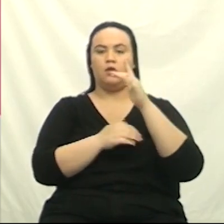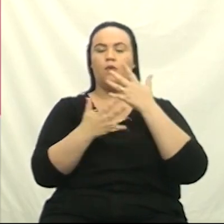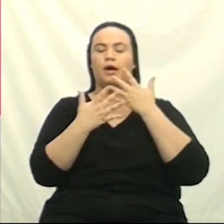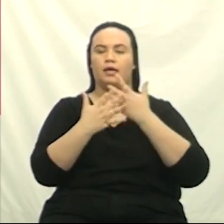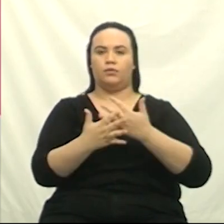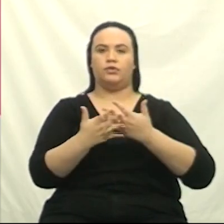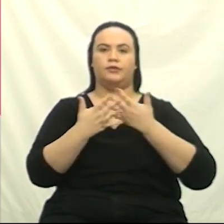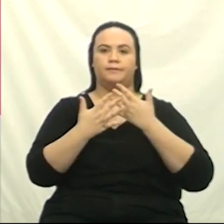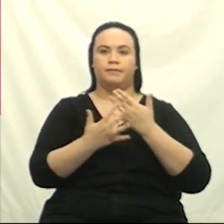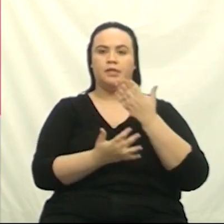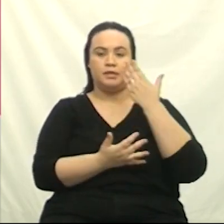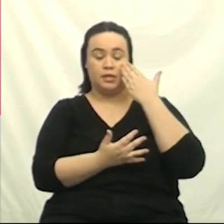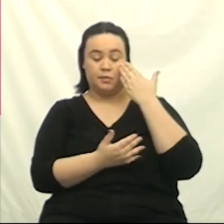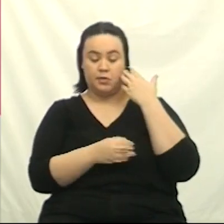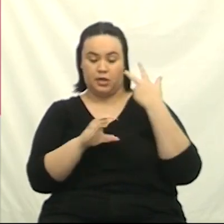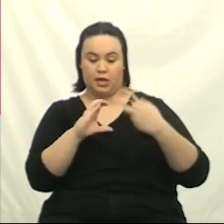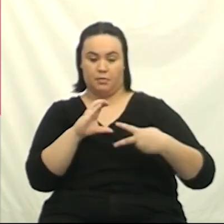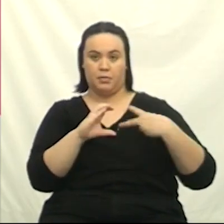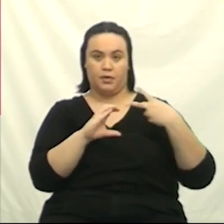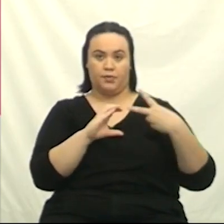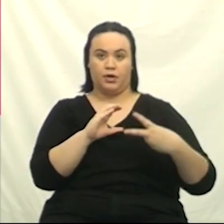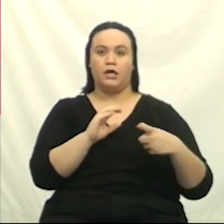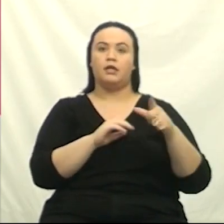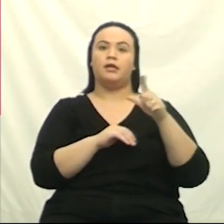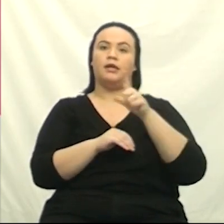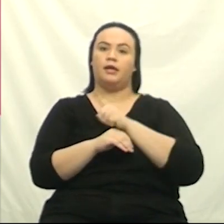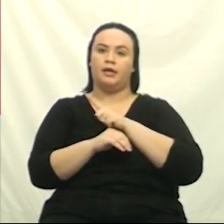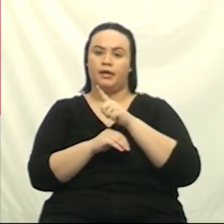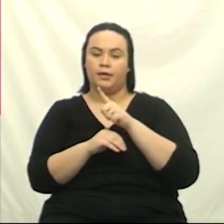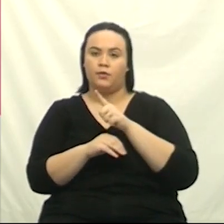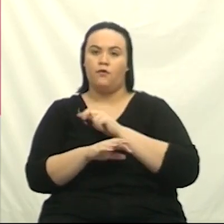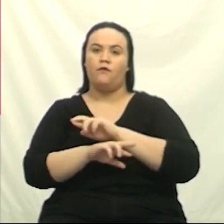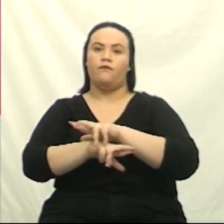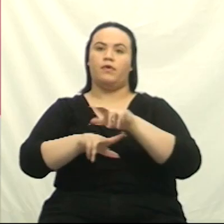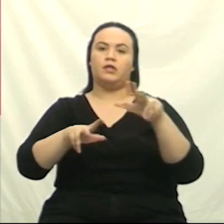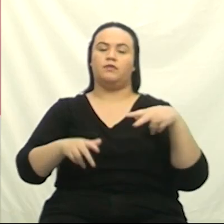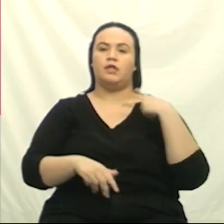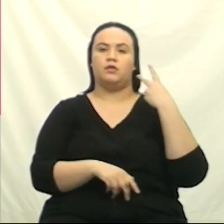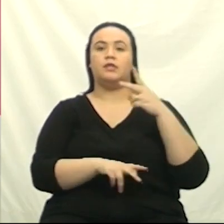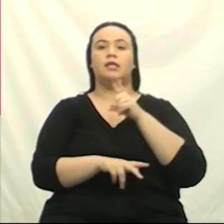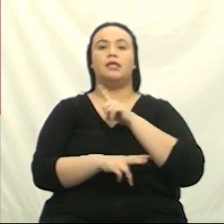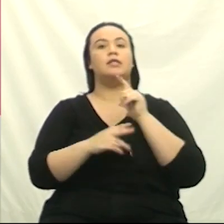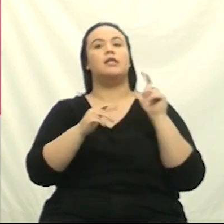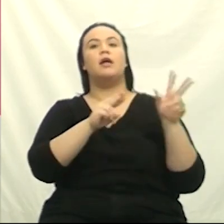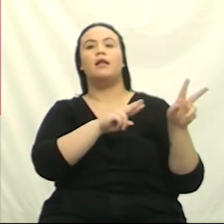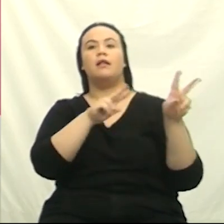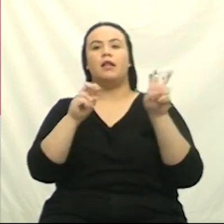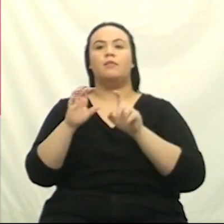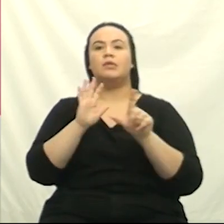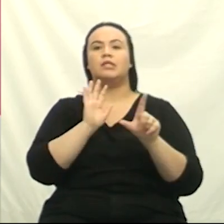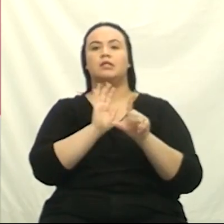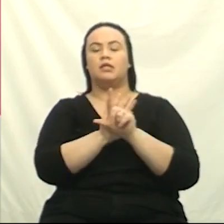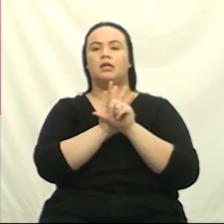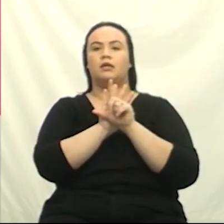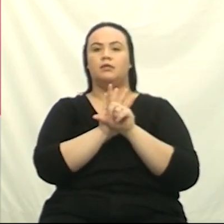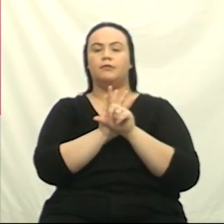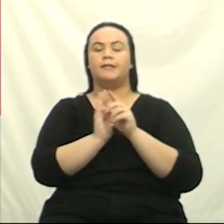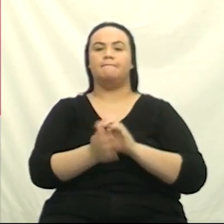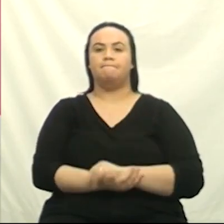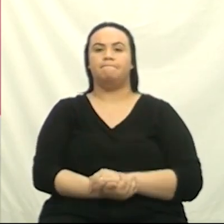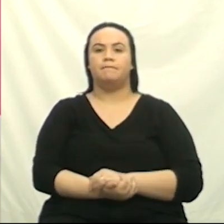sabemos que nesta casa temos mais vereadores que também tem pautas e leis e que